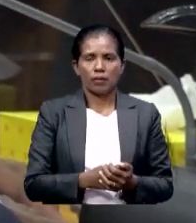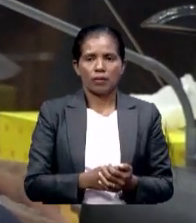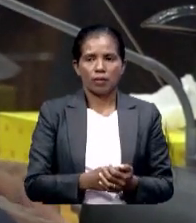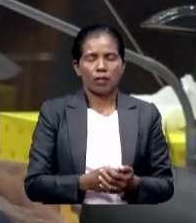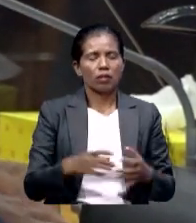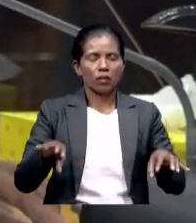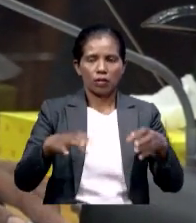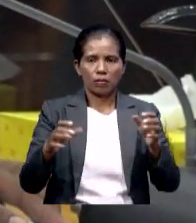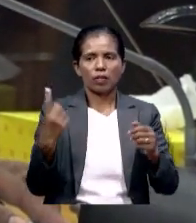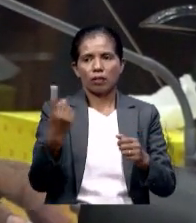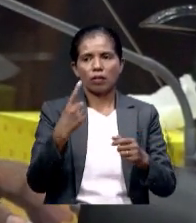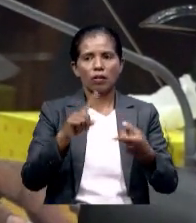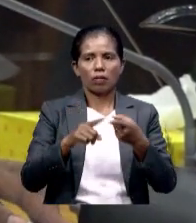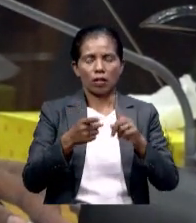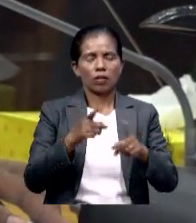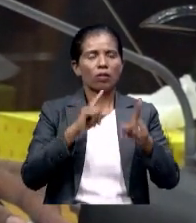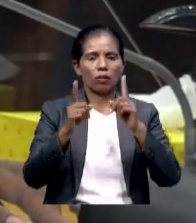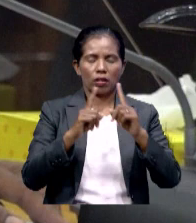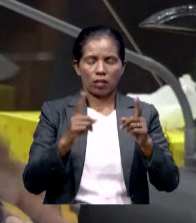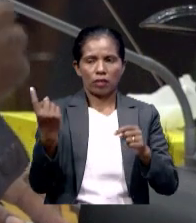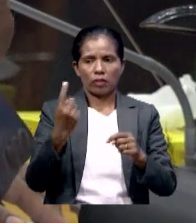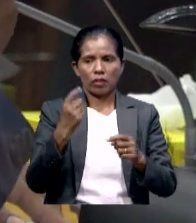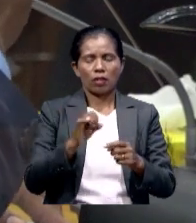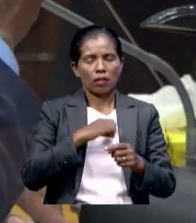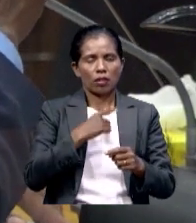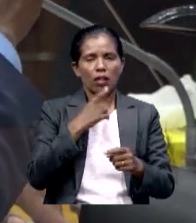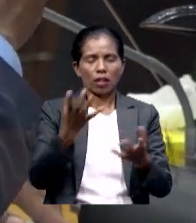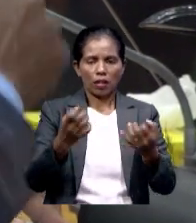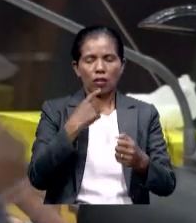beni serviço ma kohin colega sira kolia hala ne. Hao kar kolia factos valo mos hiane.